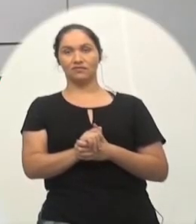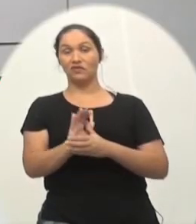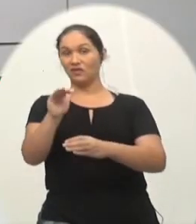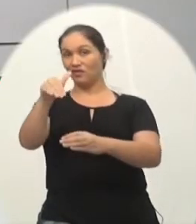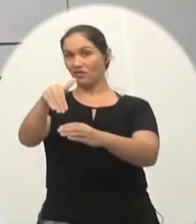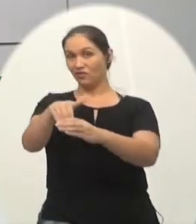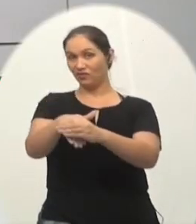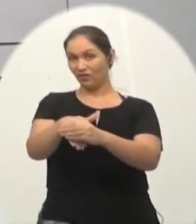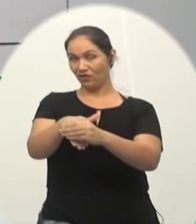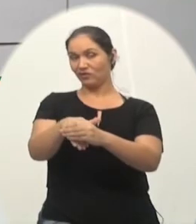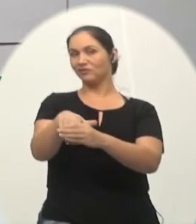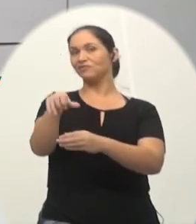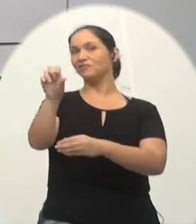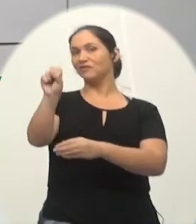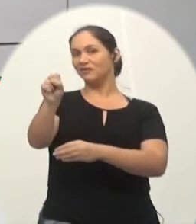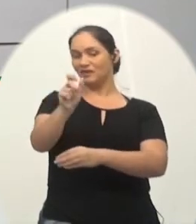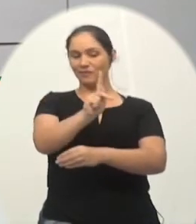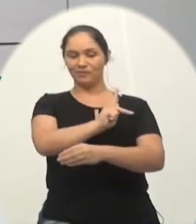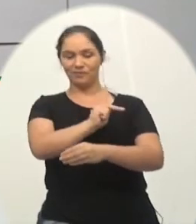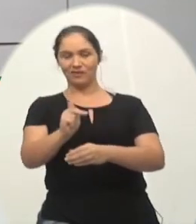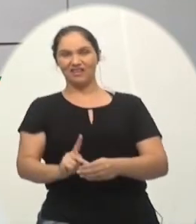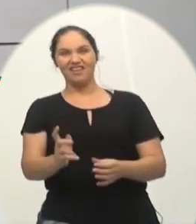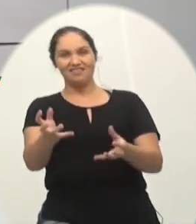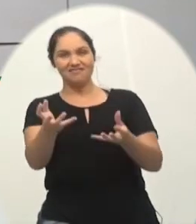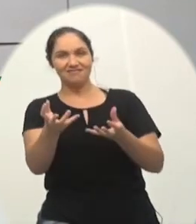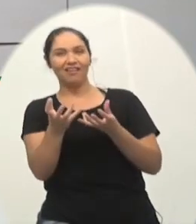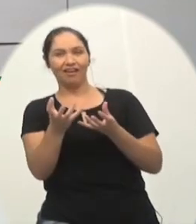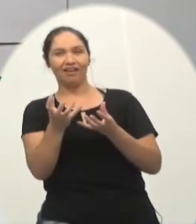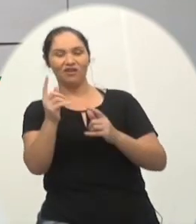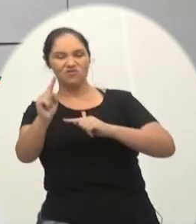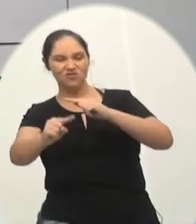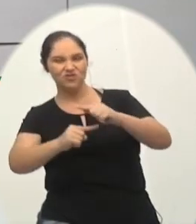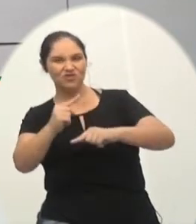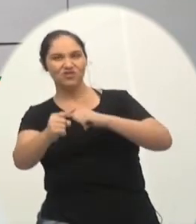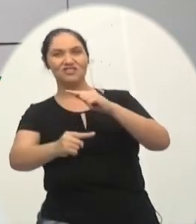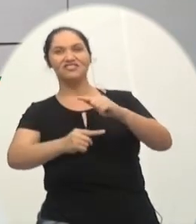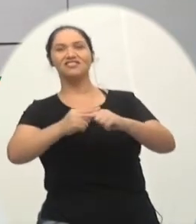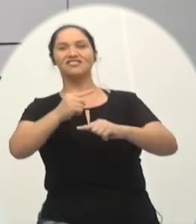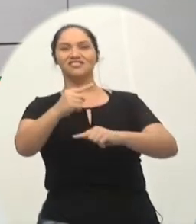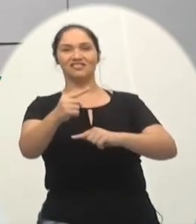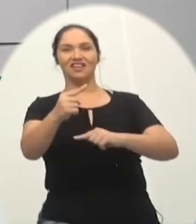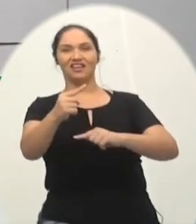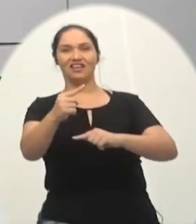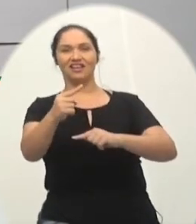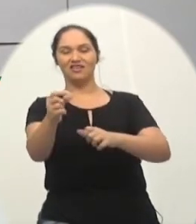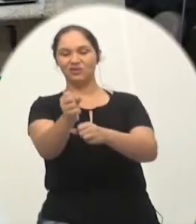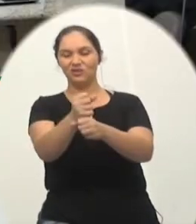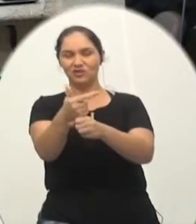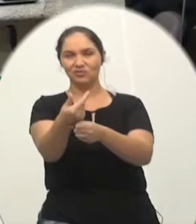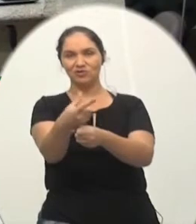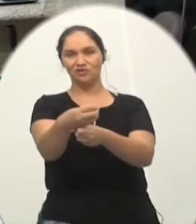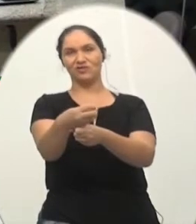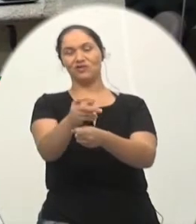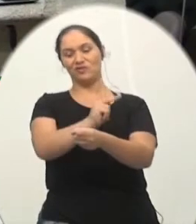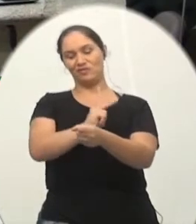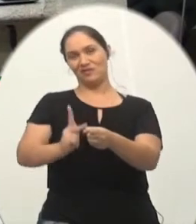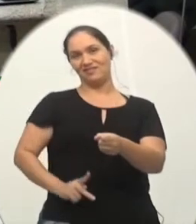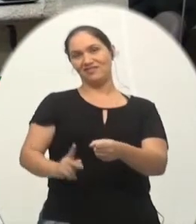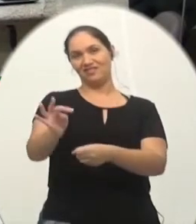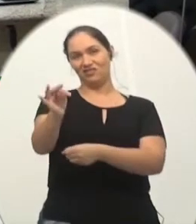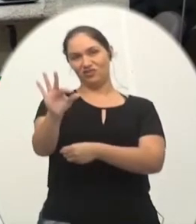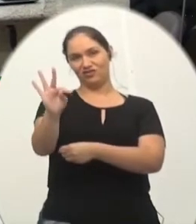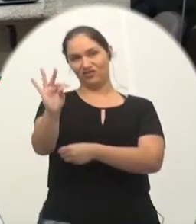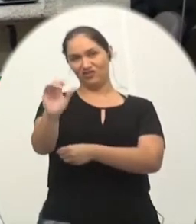Favorável, senhor presidente, e torço pelo sucesso do presidente Tita Belloli. Como vota